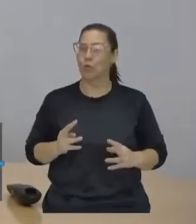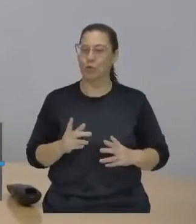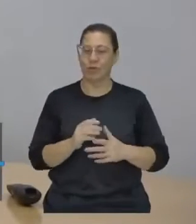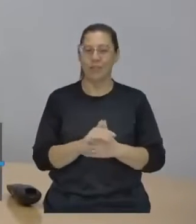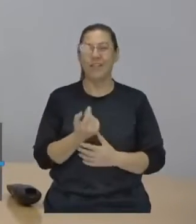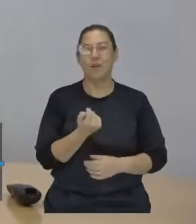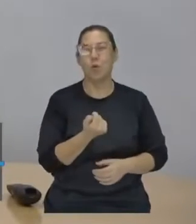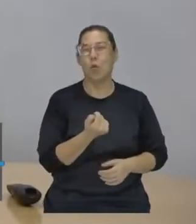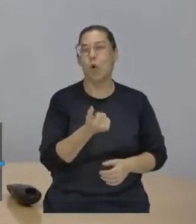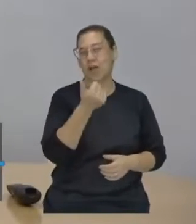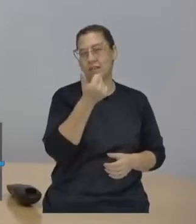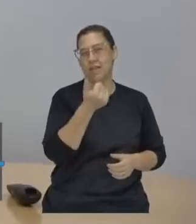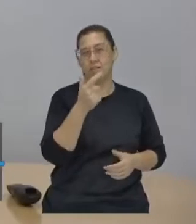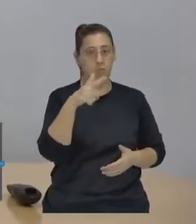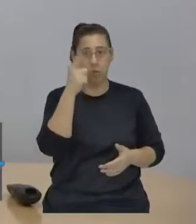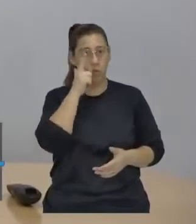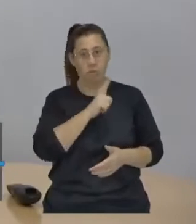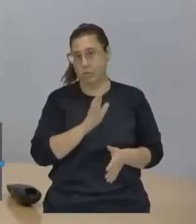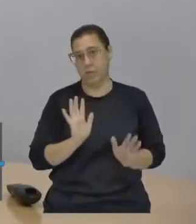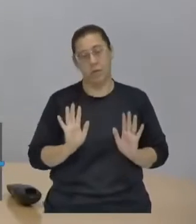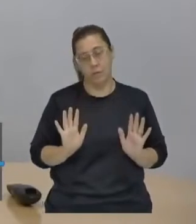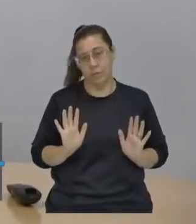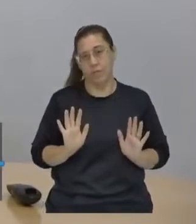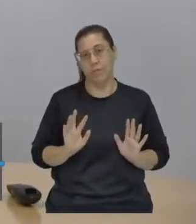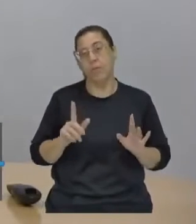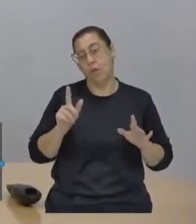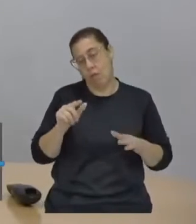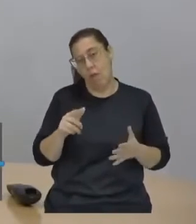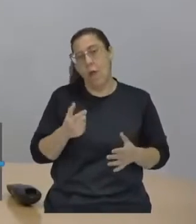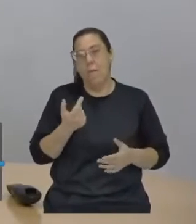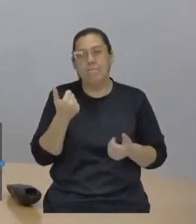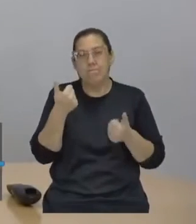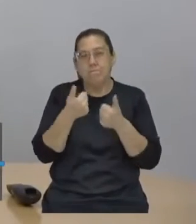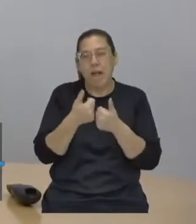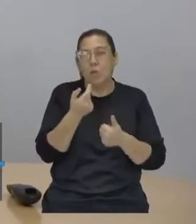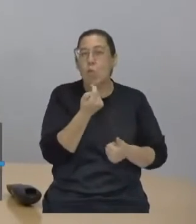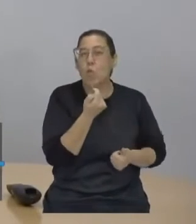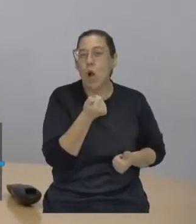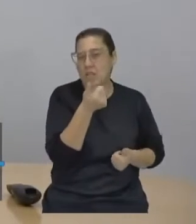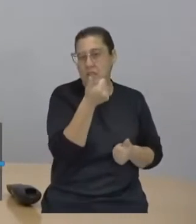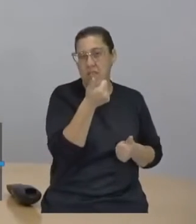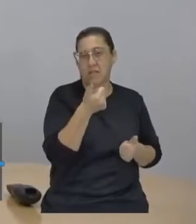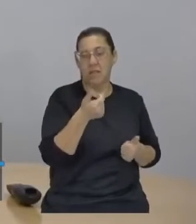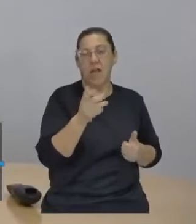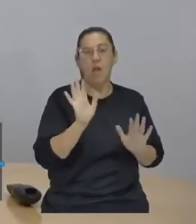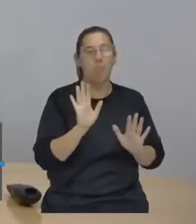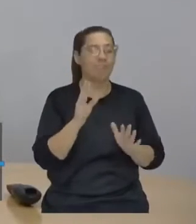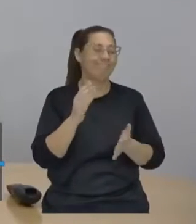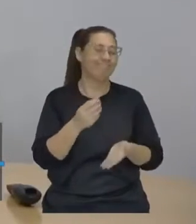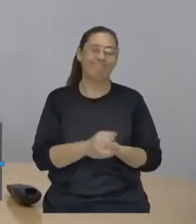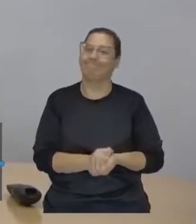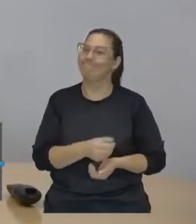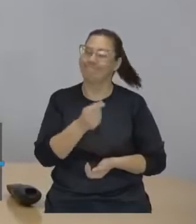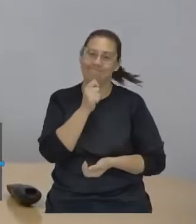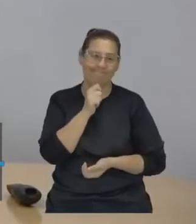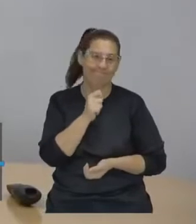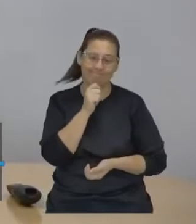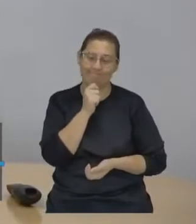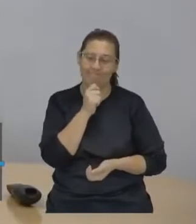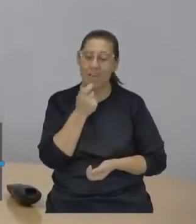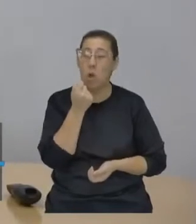Esse quase fez com que você não ganhasse, né? Então, você chegou perto ali, mas não ganhou, né? Uhum. Aí